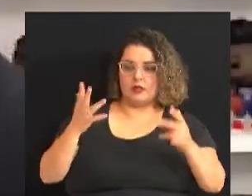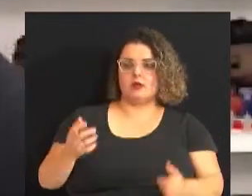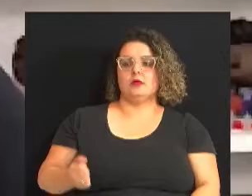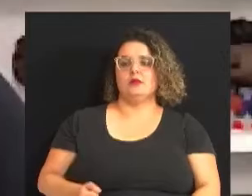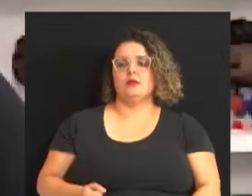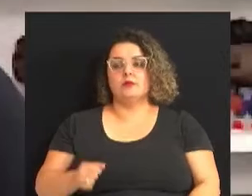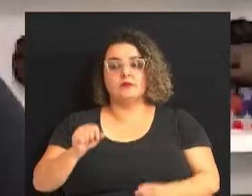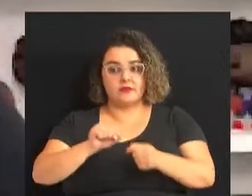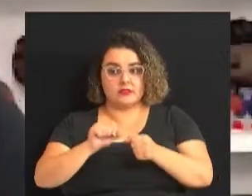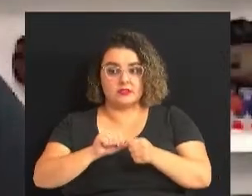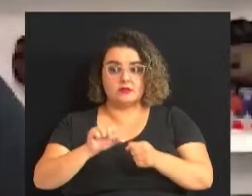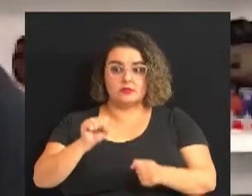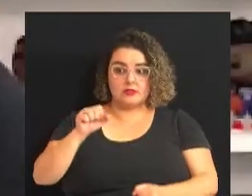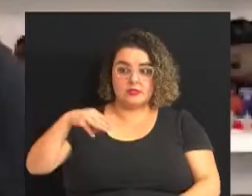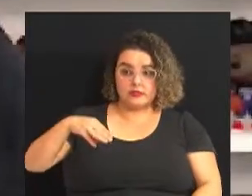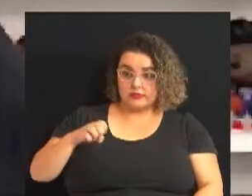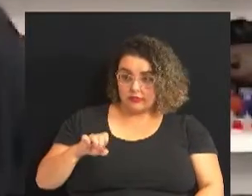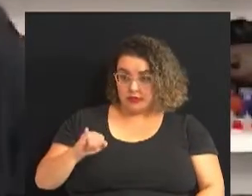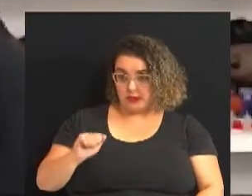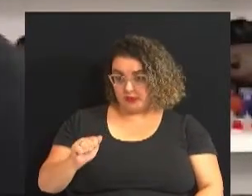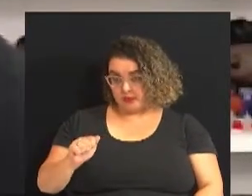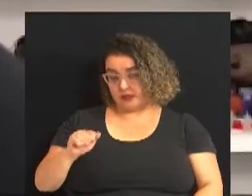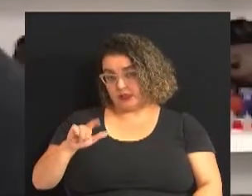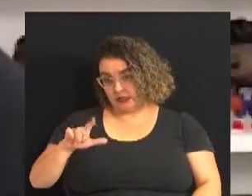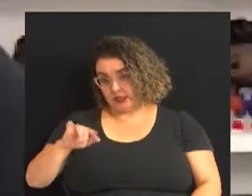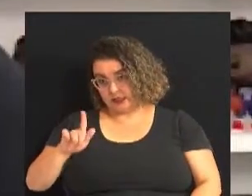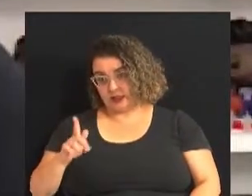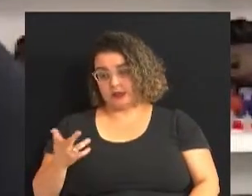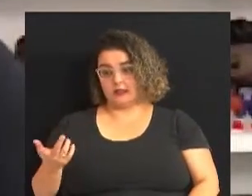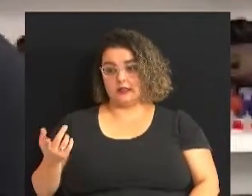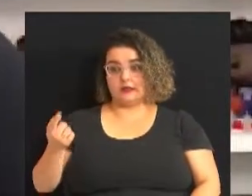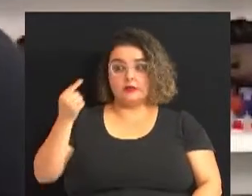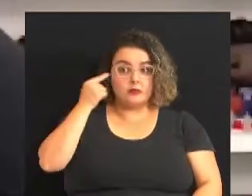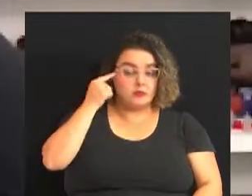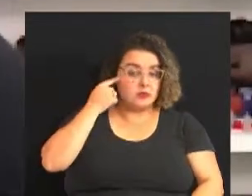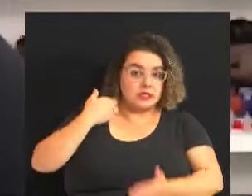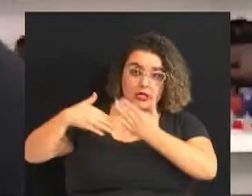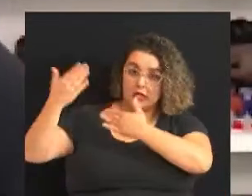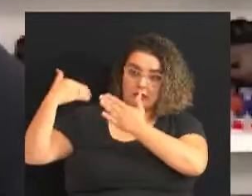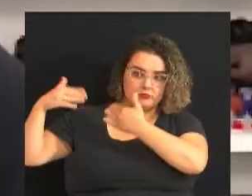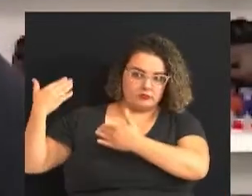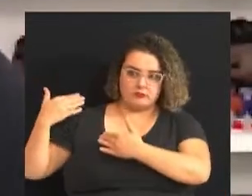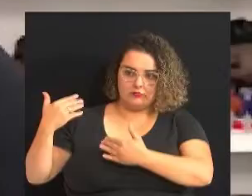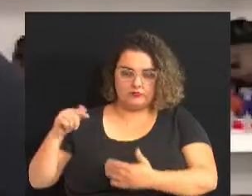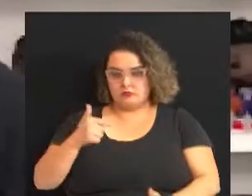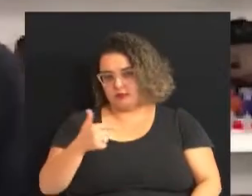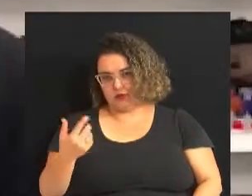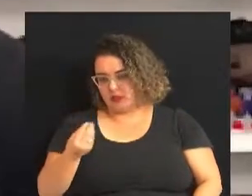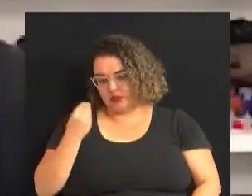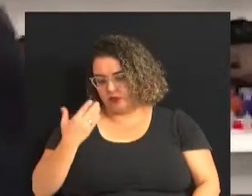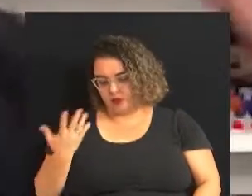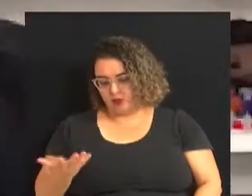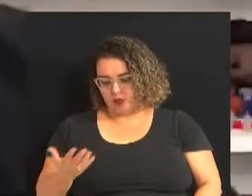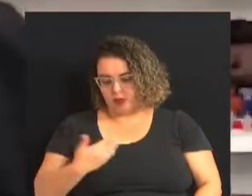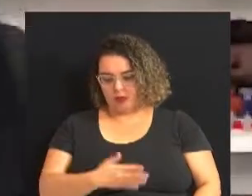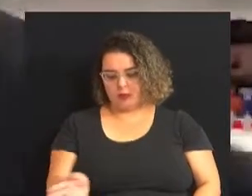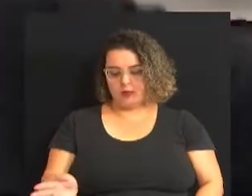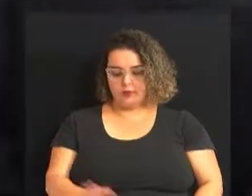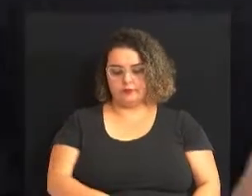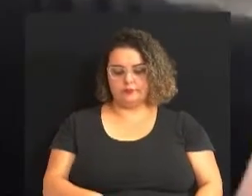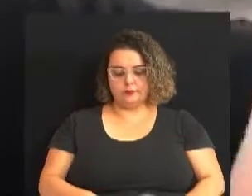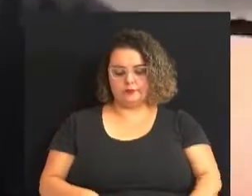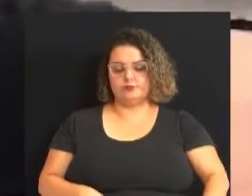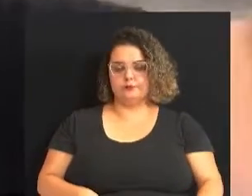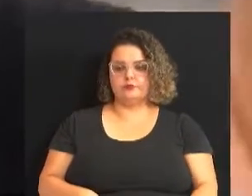fazer uma Summer League, isso é fundamental, e se a gente for pensar anos atrás, seria inviável isso, o cara ficando aqui,